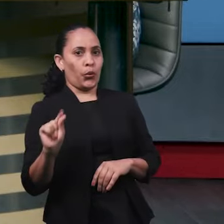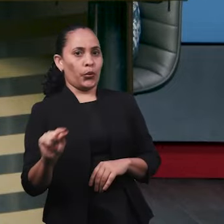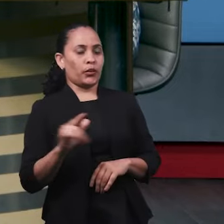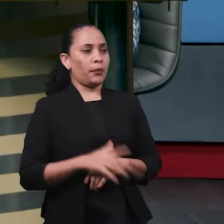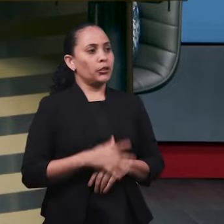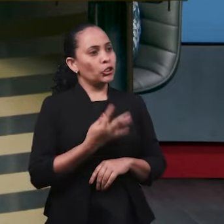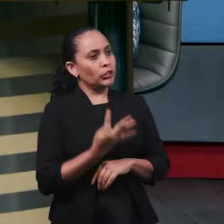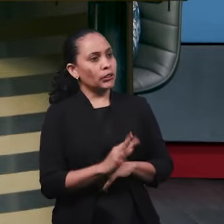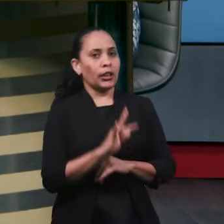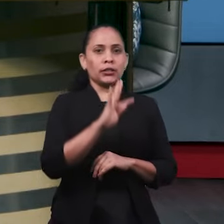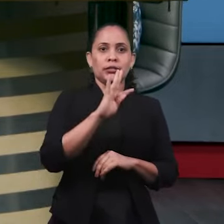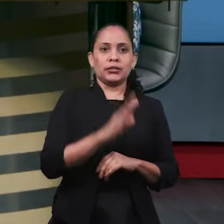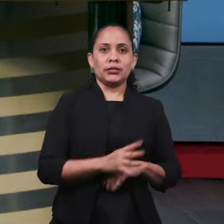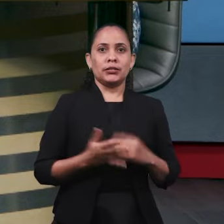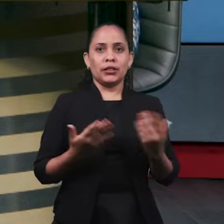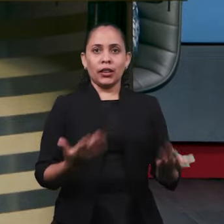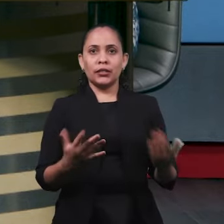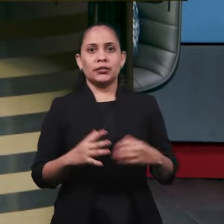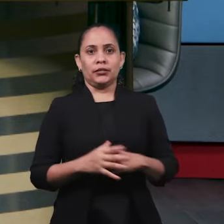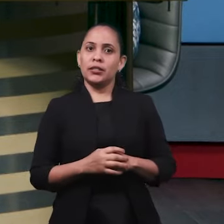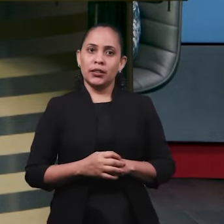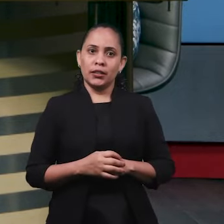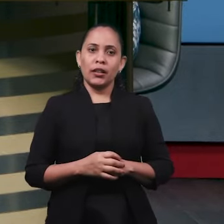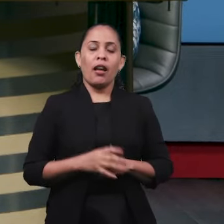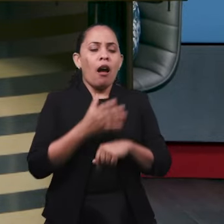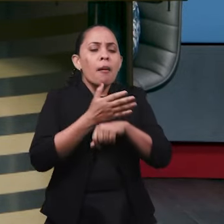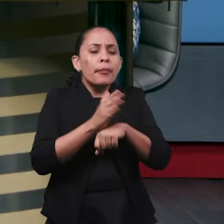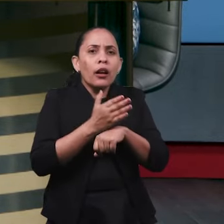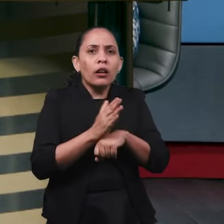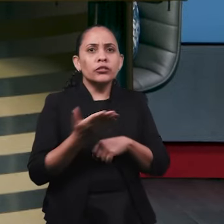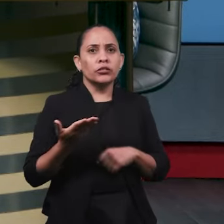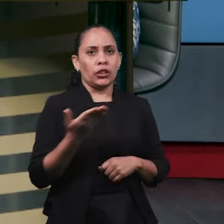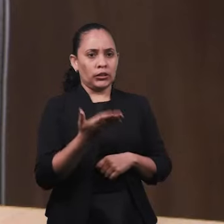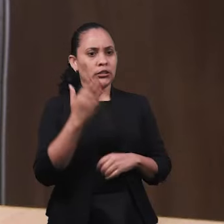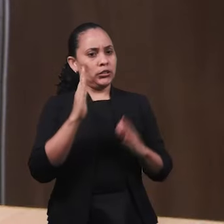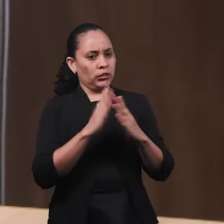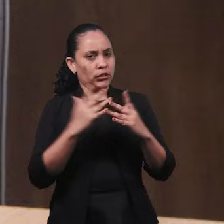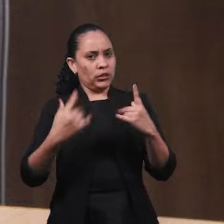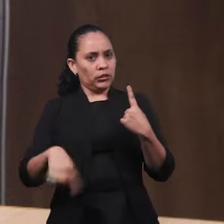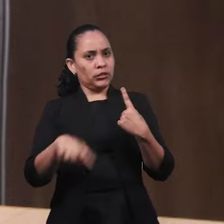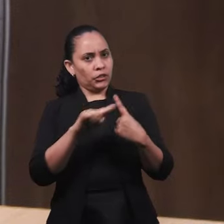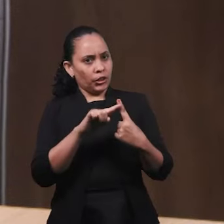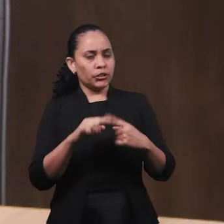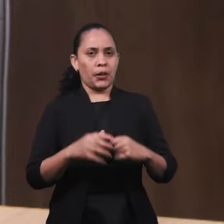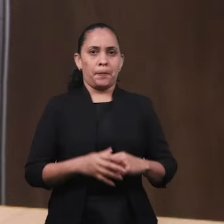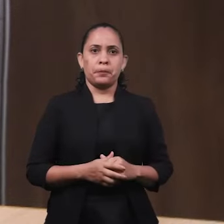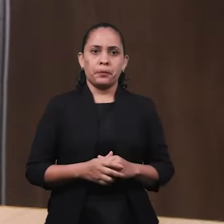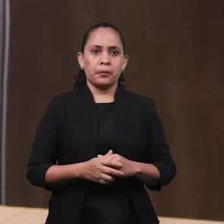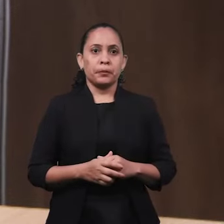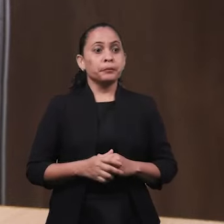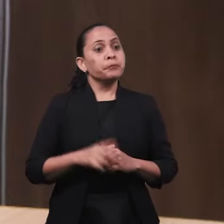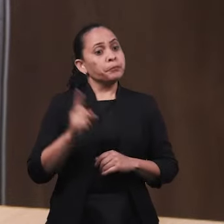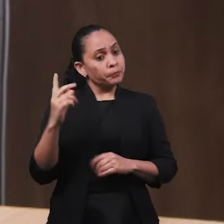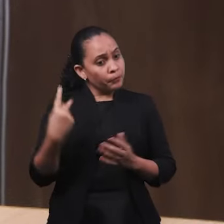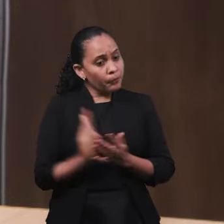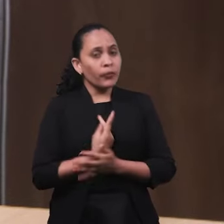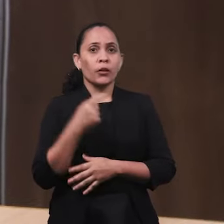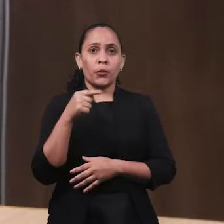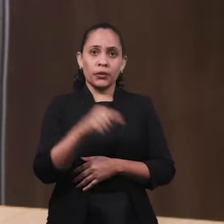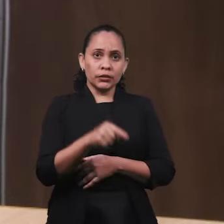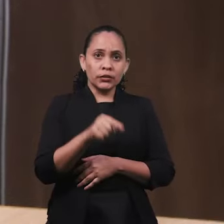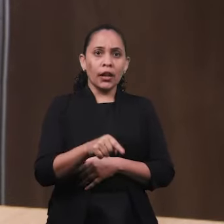parte técnica, né? A teoria, mas ali a prática nas igrejas, né? E que funcionam